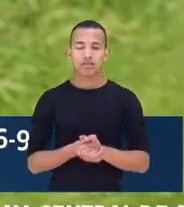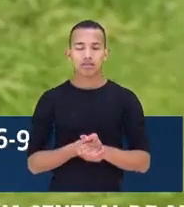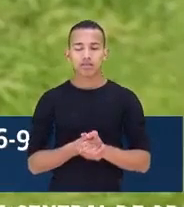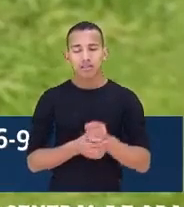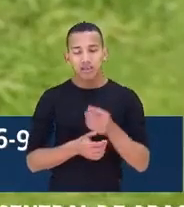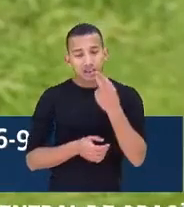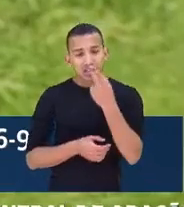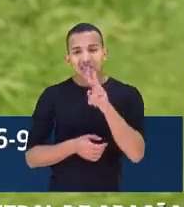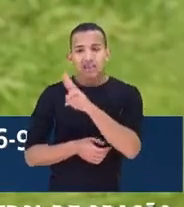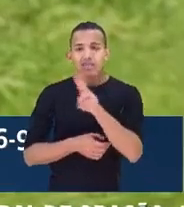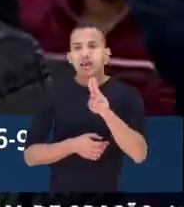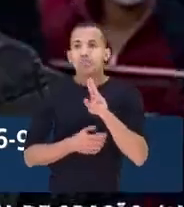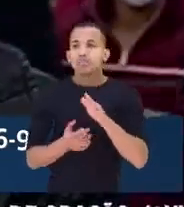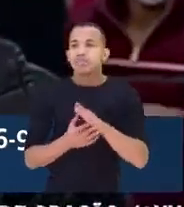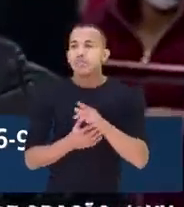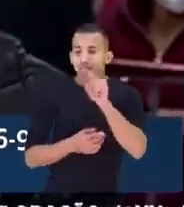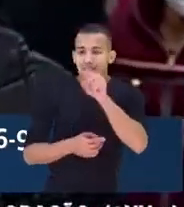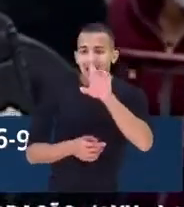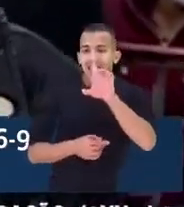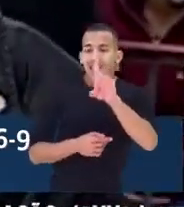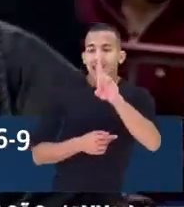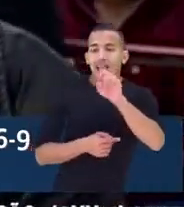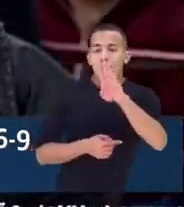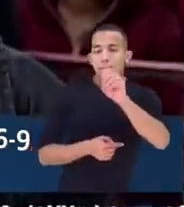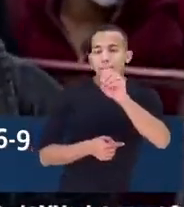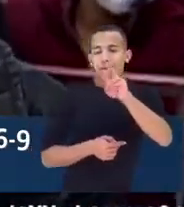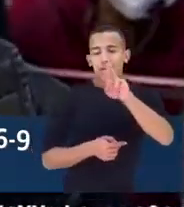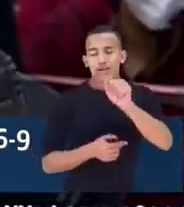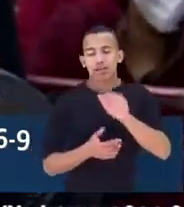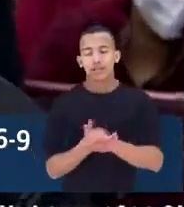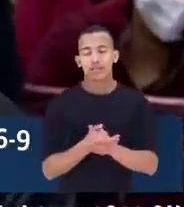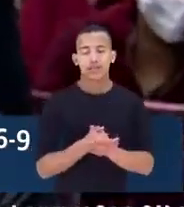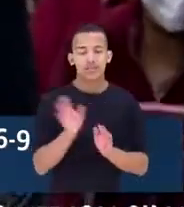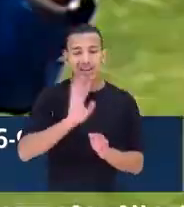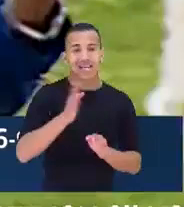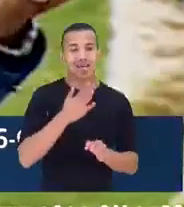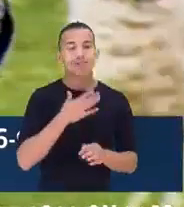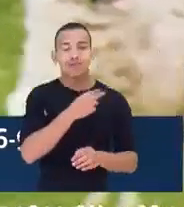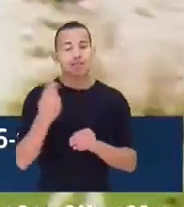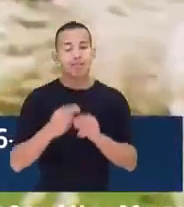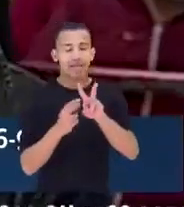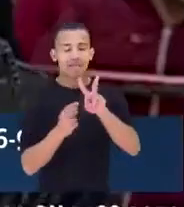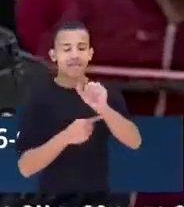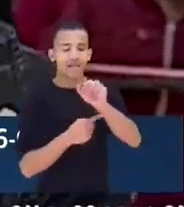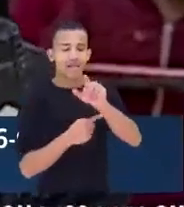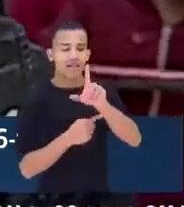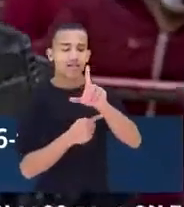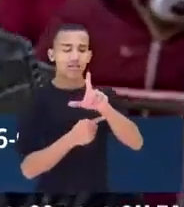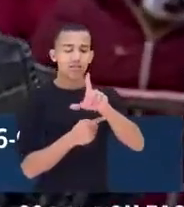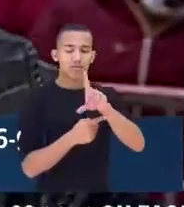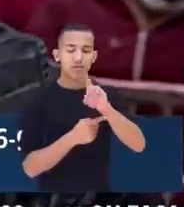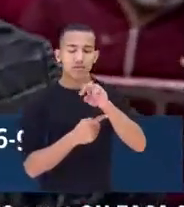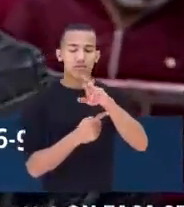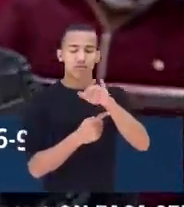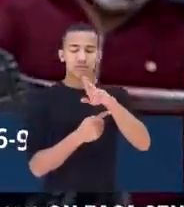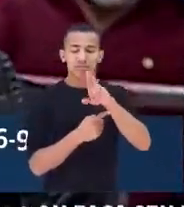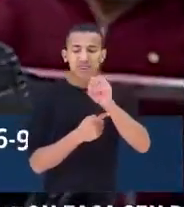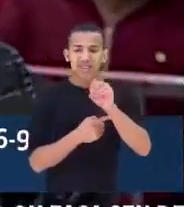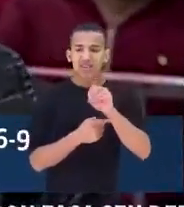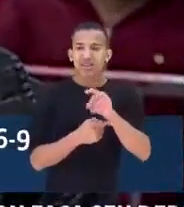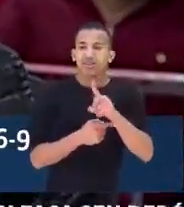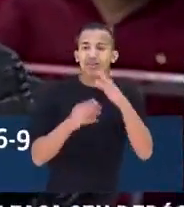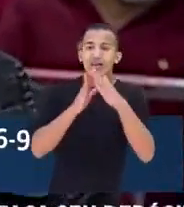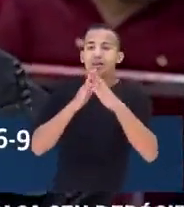Eu sou a Débora Fausto. Você que é a Débora? Sim, senhor. Eu sou o Valdemiro Santiago, muito prazer. Prazer. Você é de onde? Eu sou de